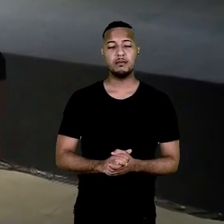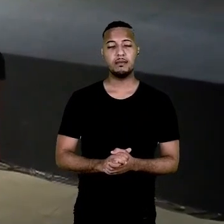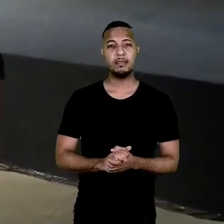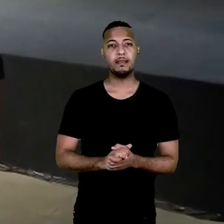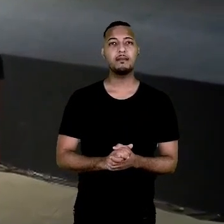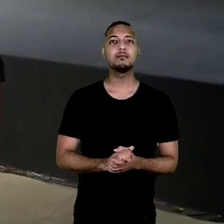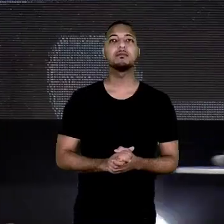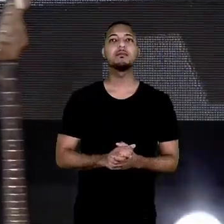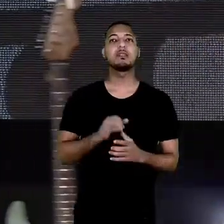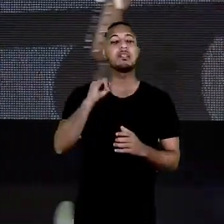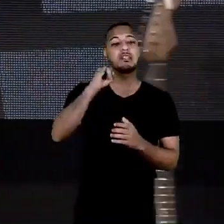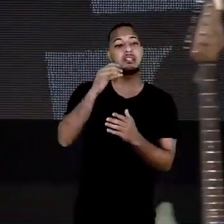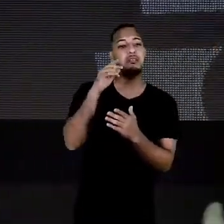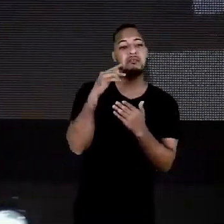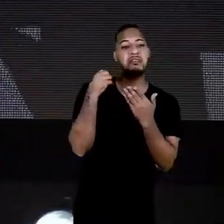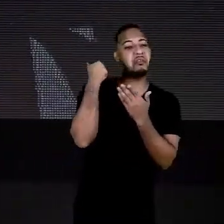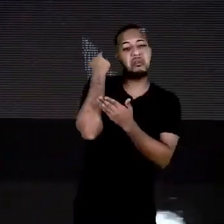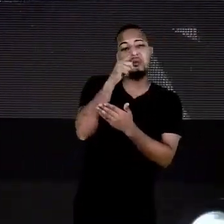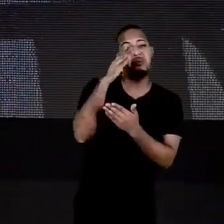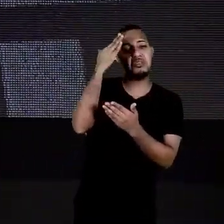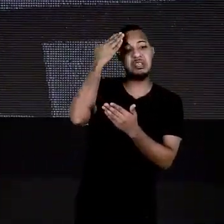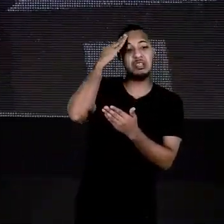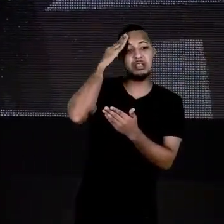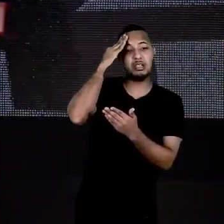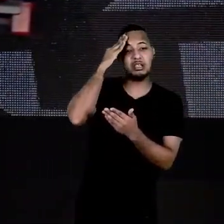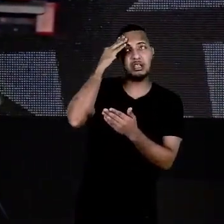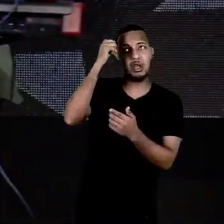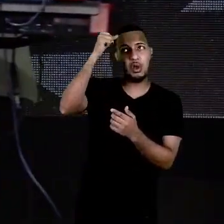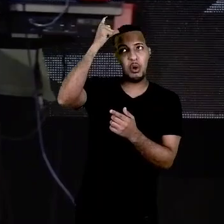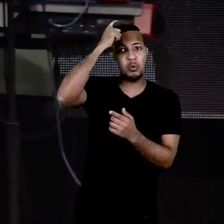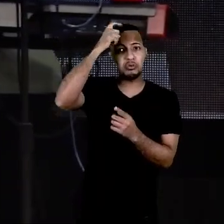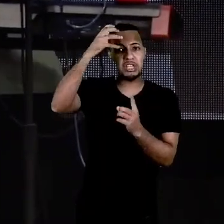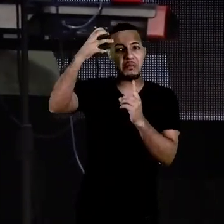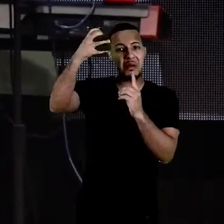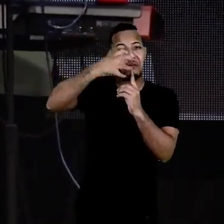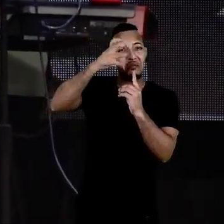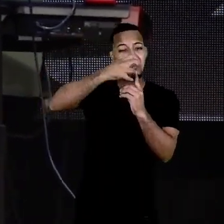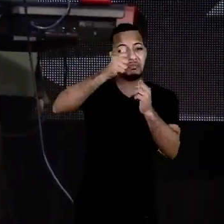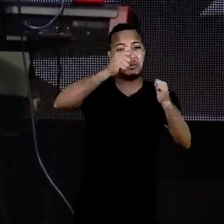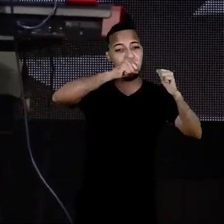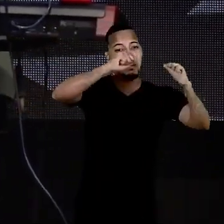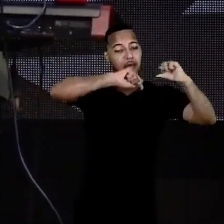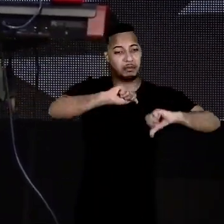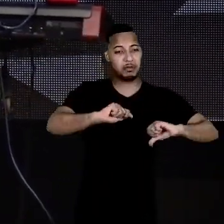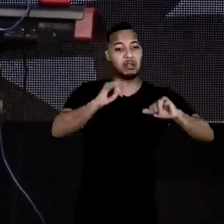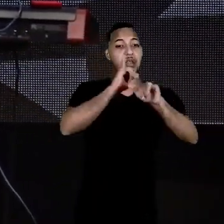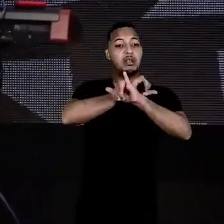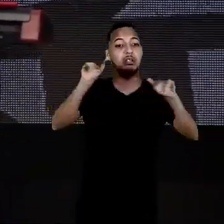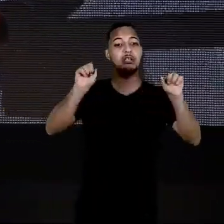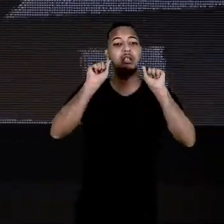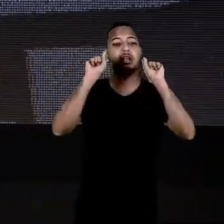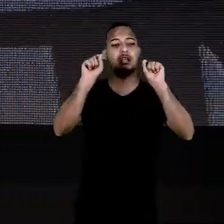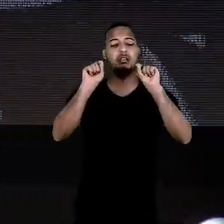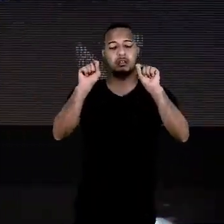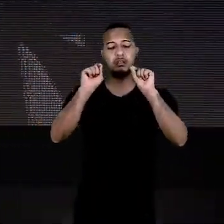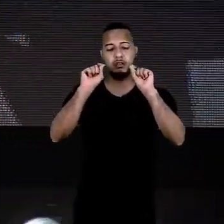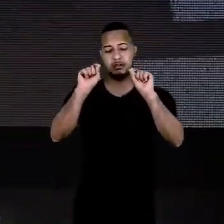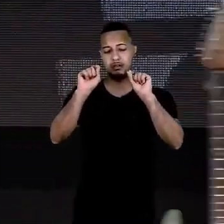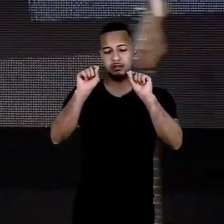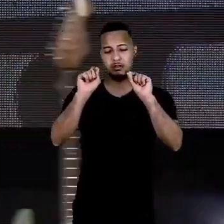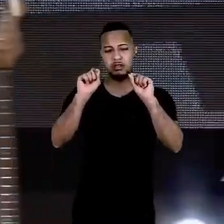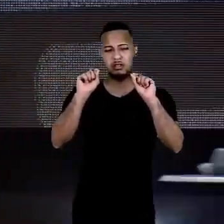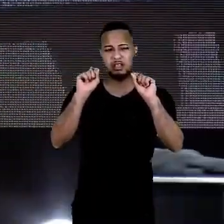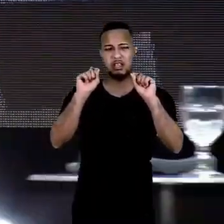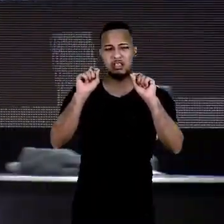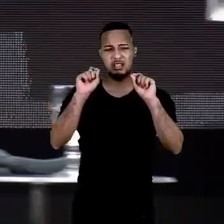prender até o fim. Mas eu declaro que nenhuma fortaleza vai te prender. Eu declaro que a sua mente é uma mente cativa ao